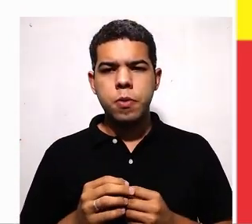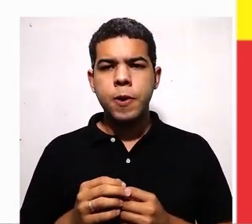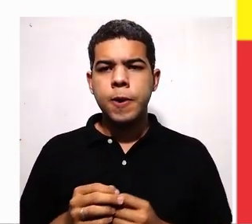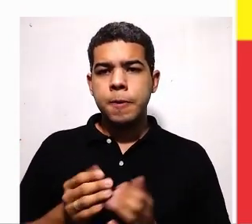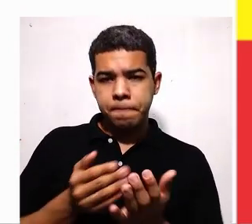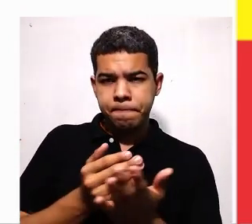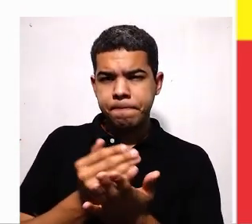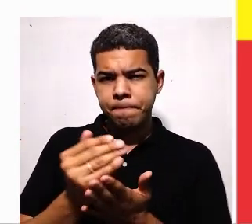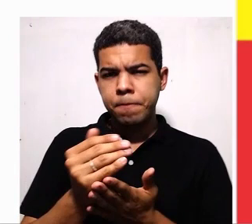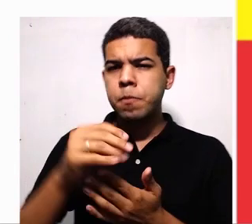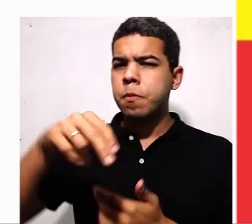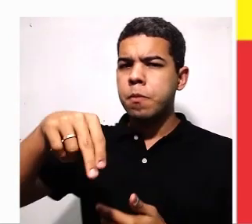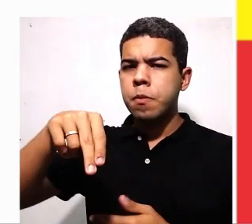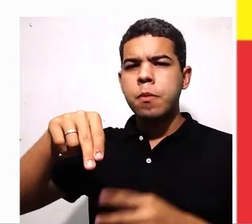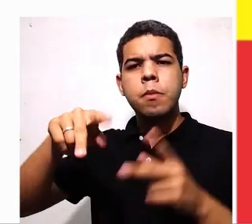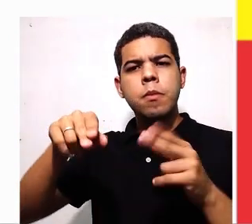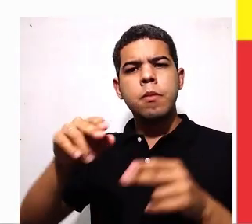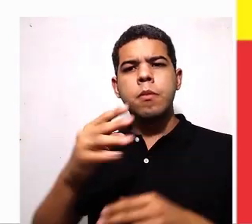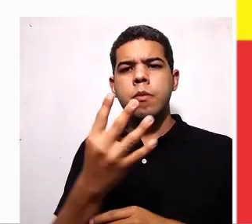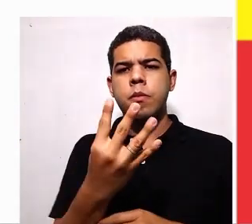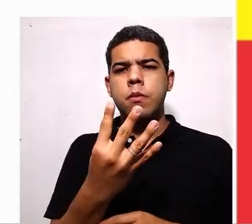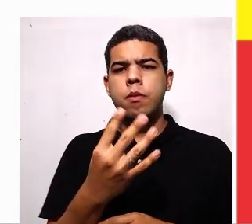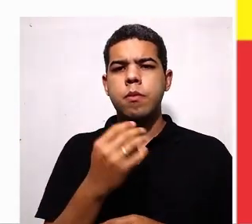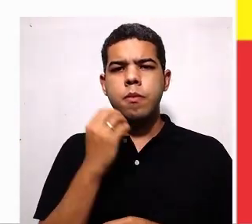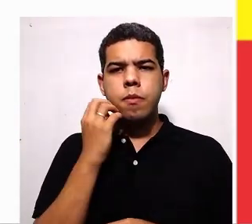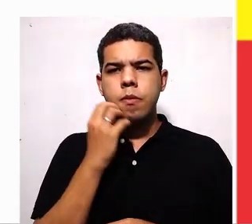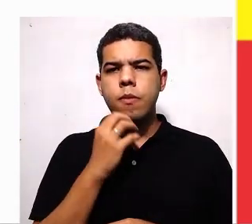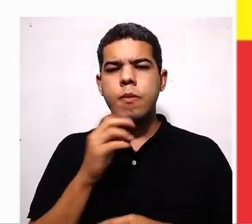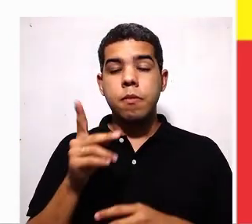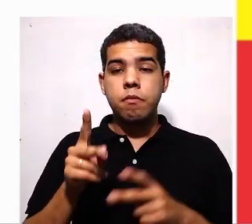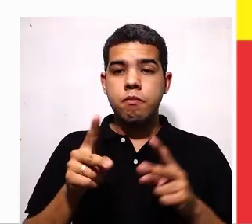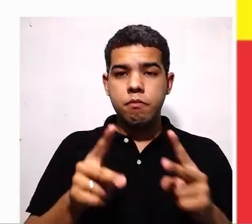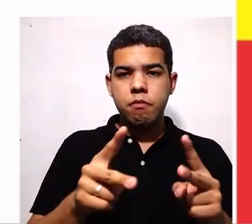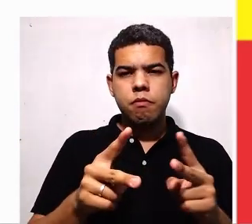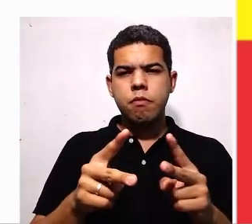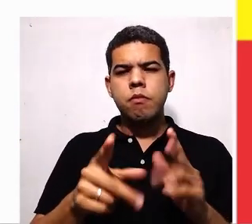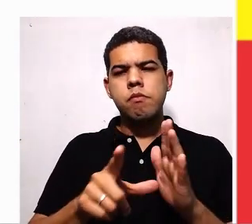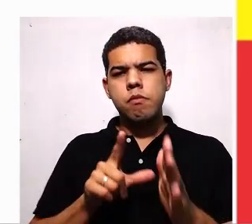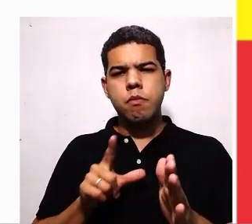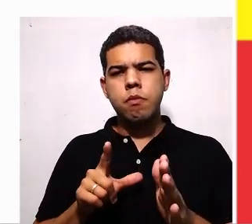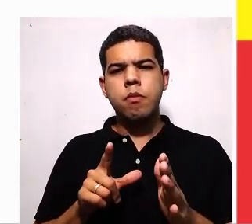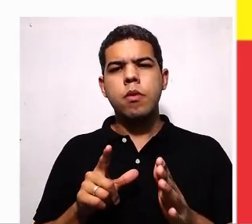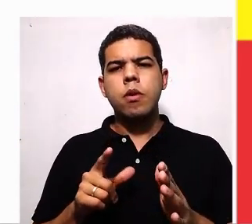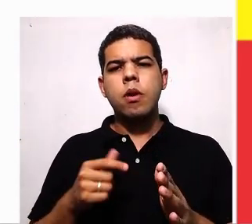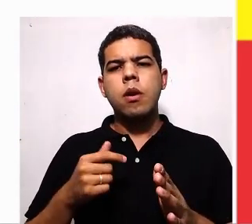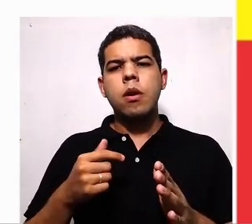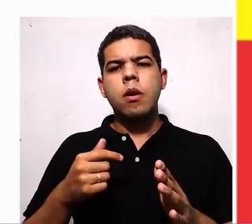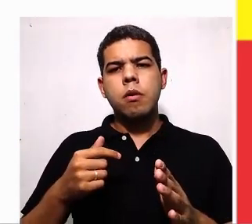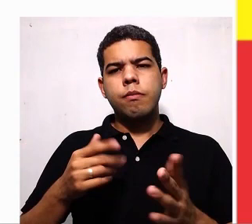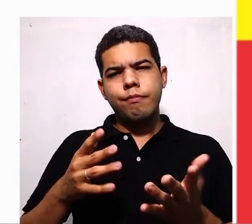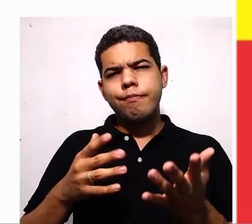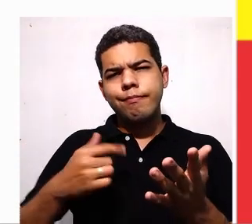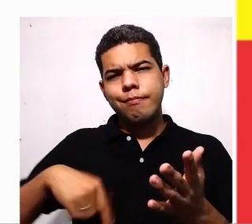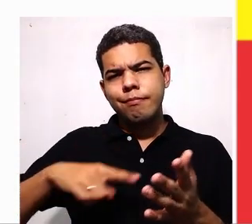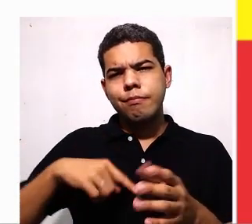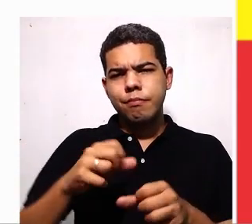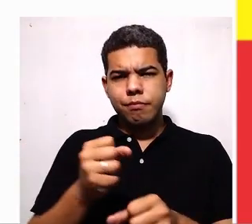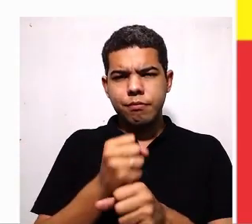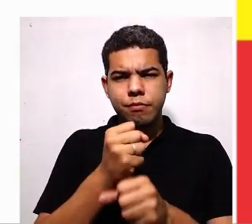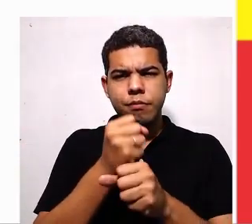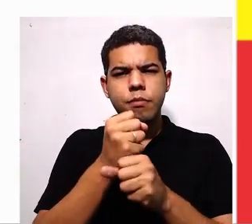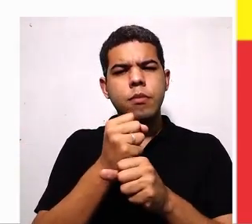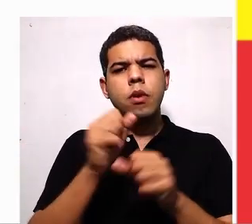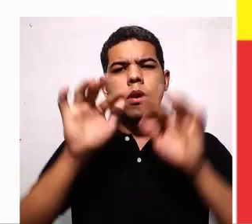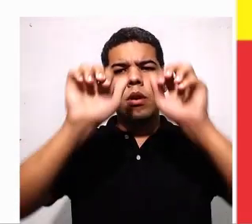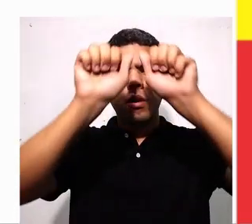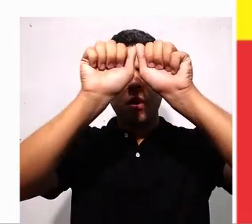quê? Ó? N igual a 4. Então, antes da gente continuar esse fluxograma, voltando aqui, a gente construiu um fluxograma